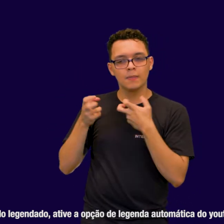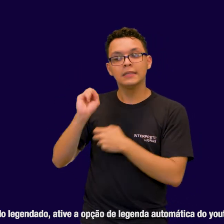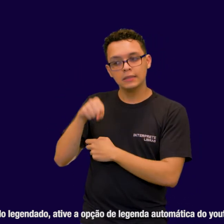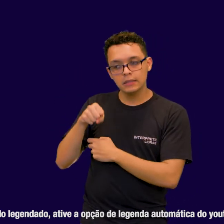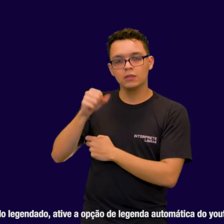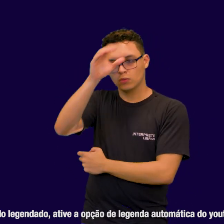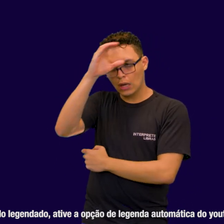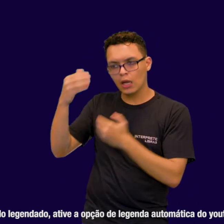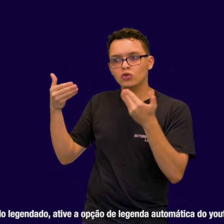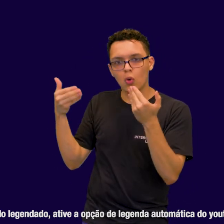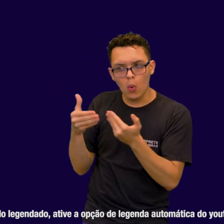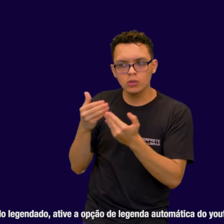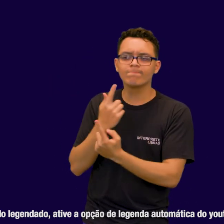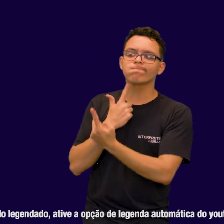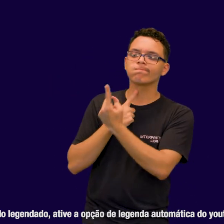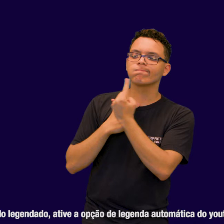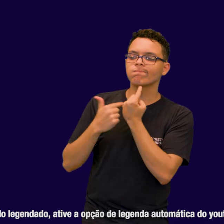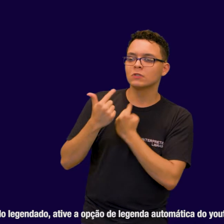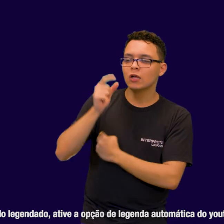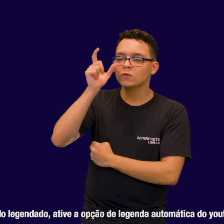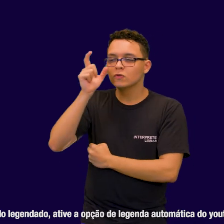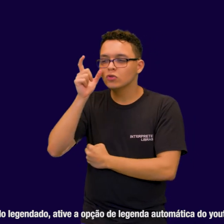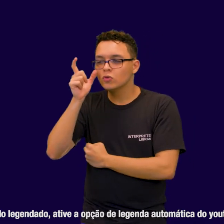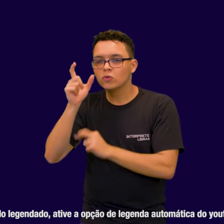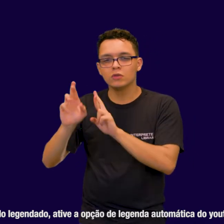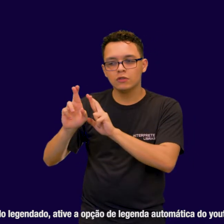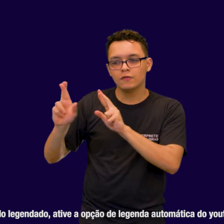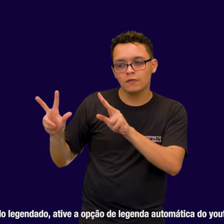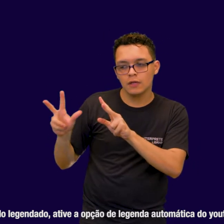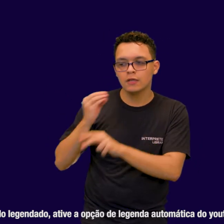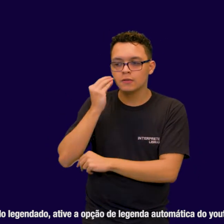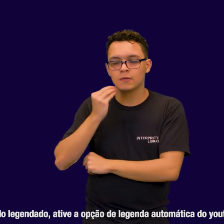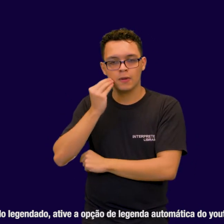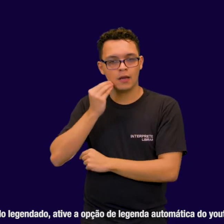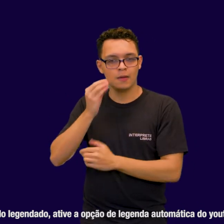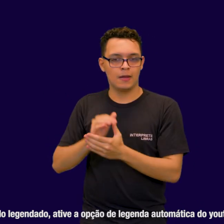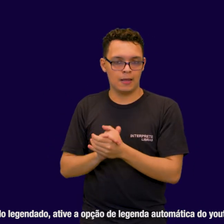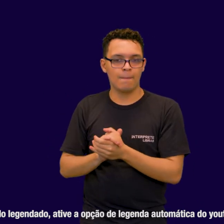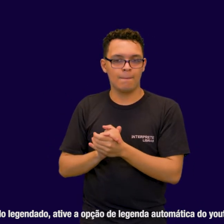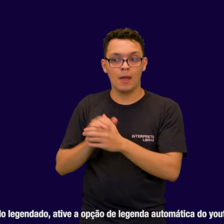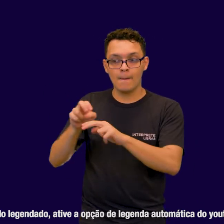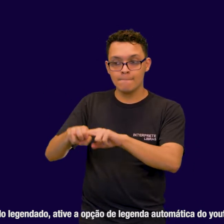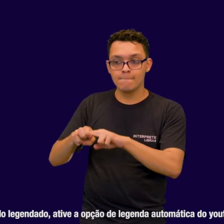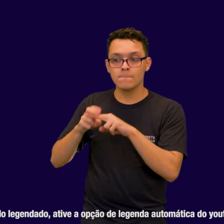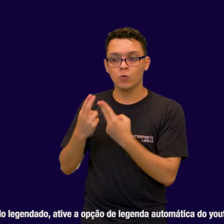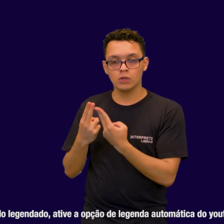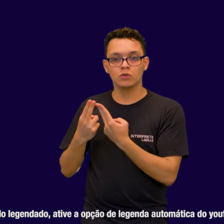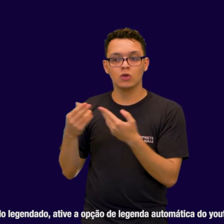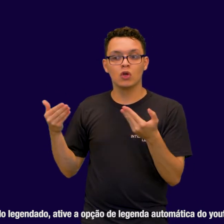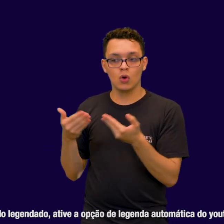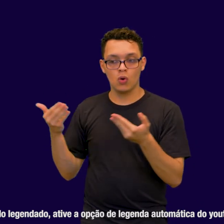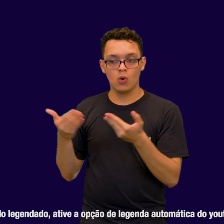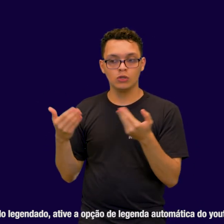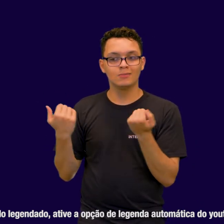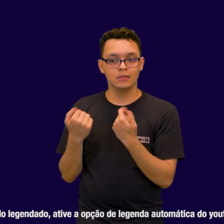em provar cervejas diferentes e entender por que elas são diferentes. Por isso que há um profissional como o sommelier de cerveja, né,